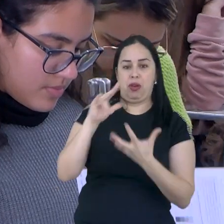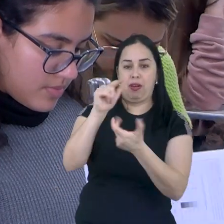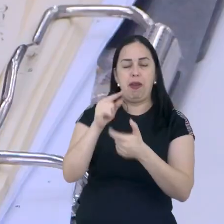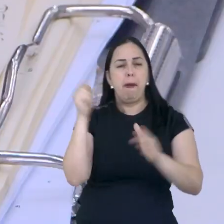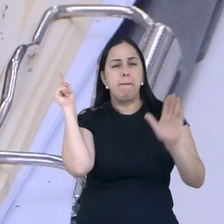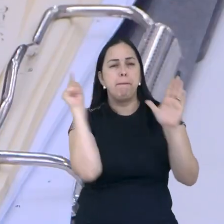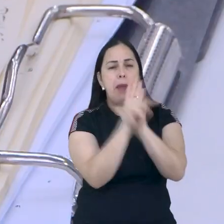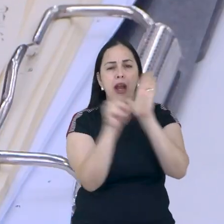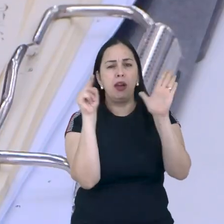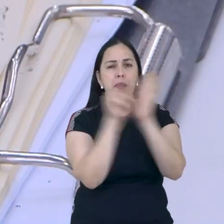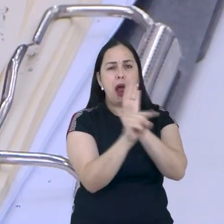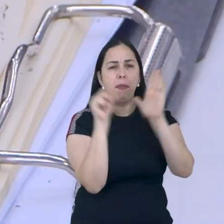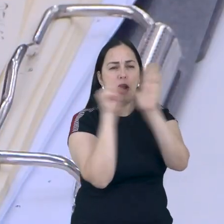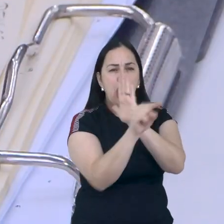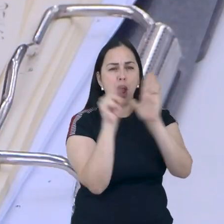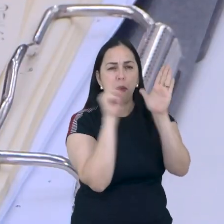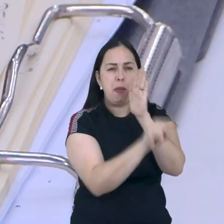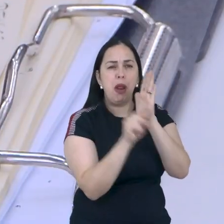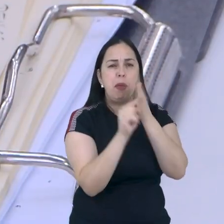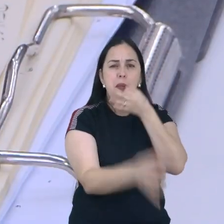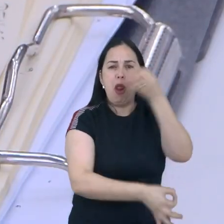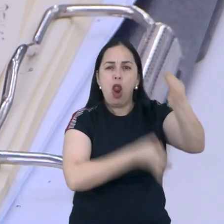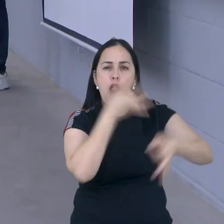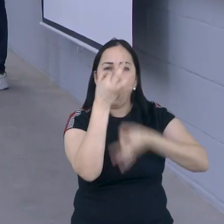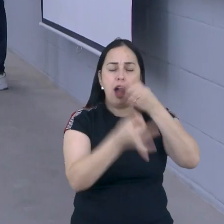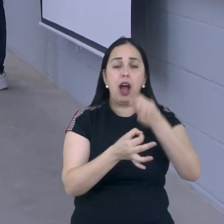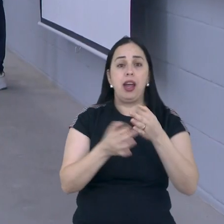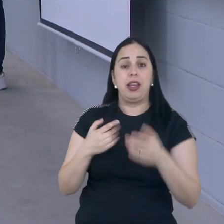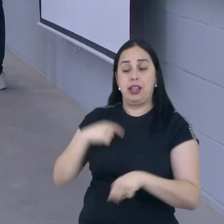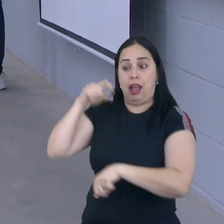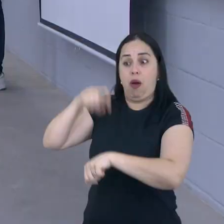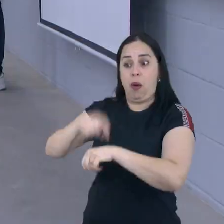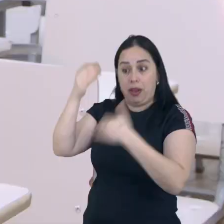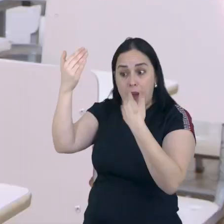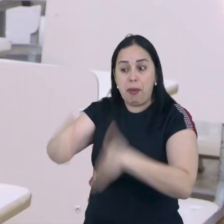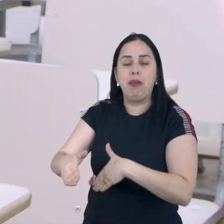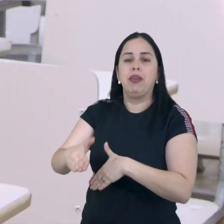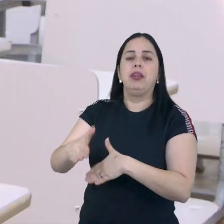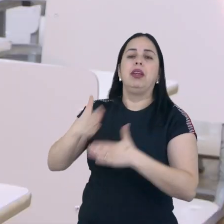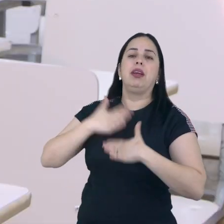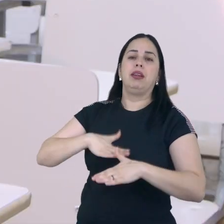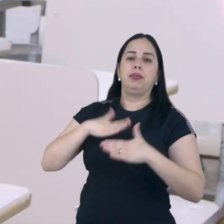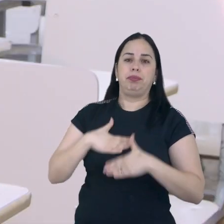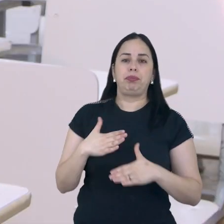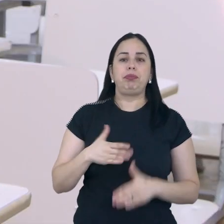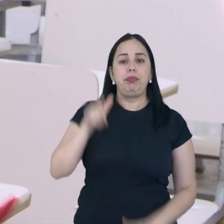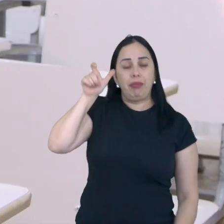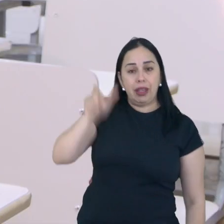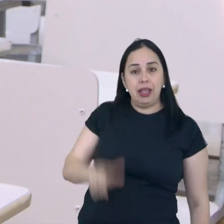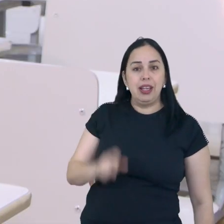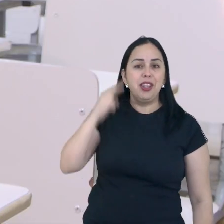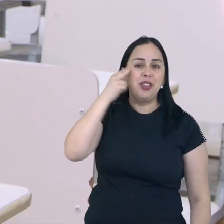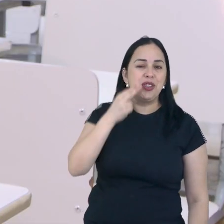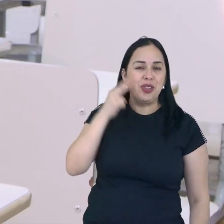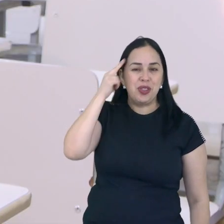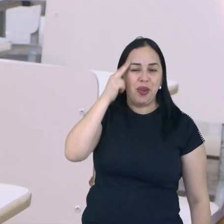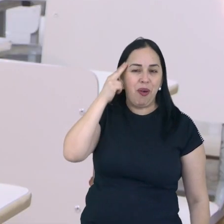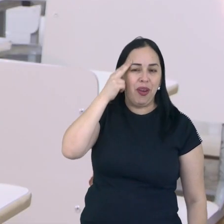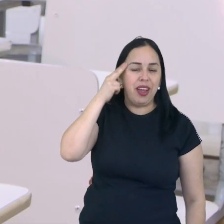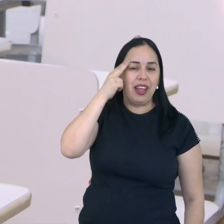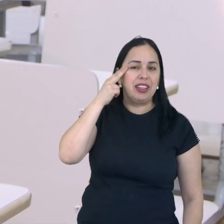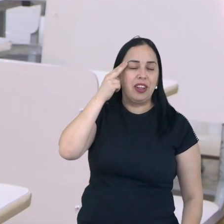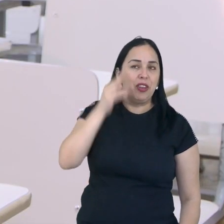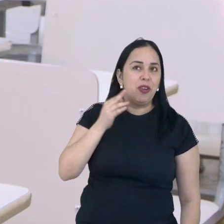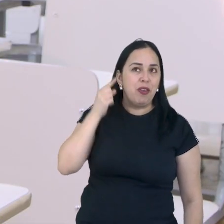geografia. Hora de tirar as dúvidas e chegar confiante nas provas do Enem. Paulo sonha em ser advogado e, para isso,